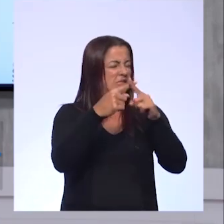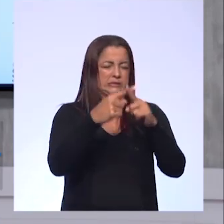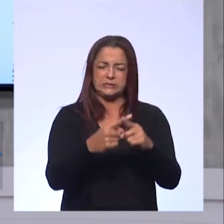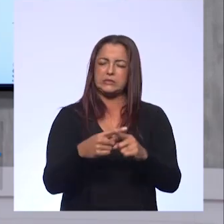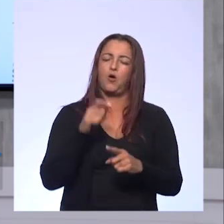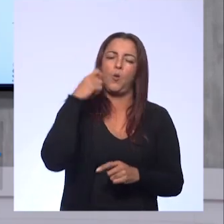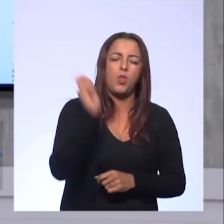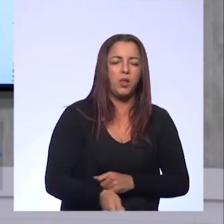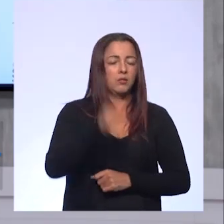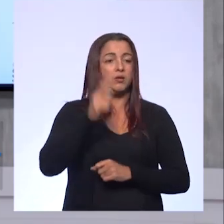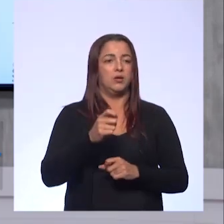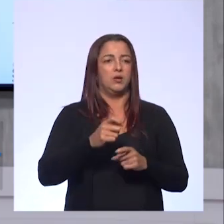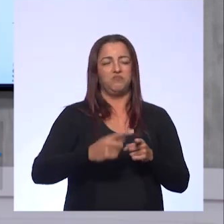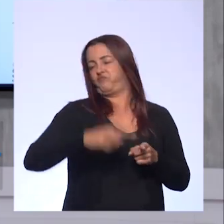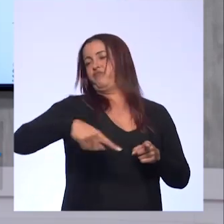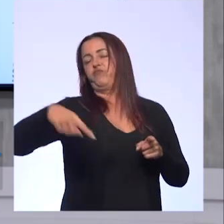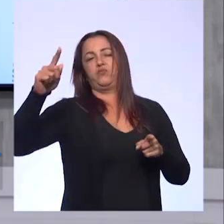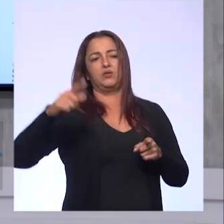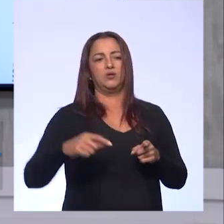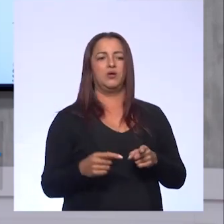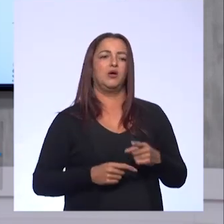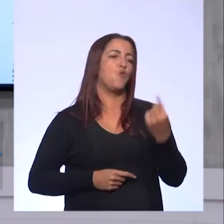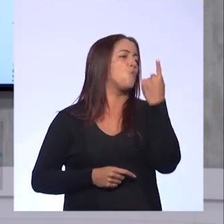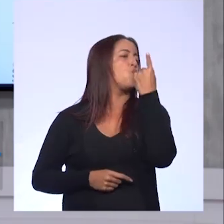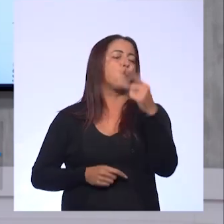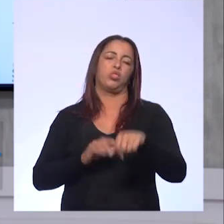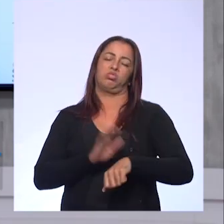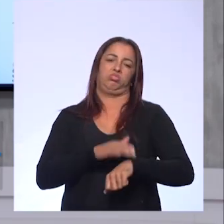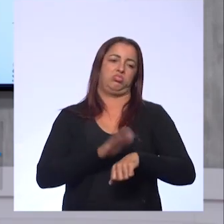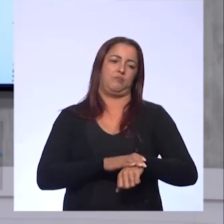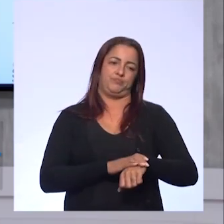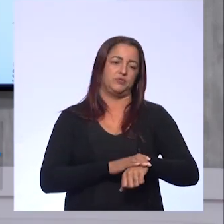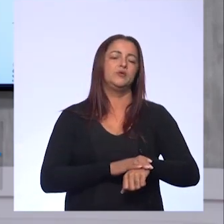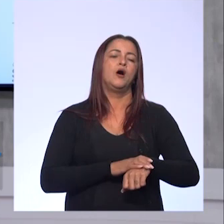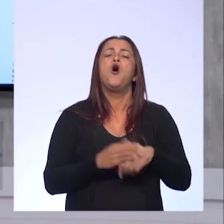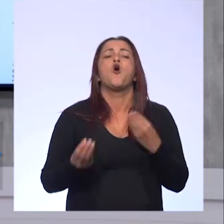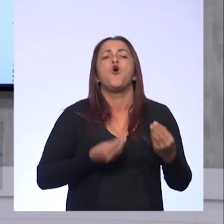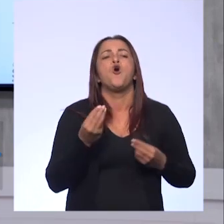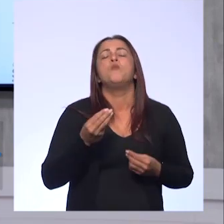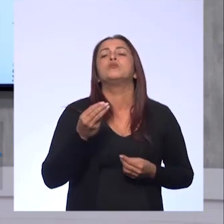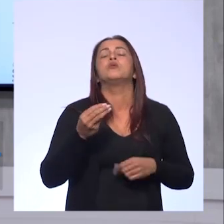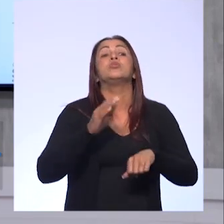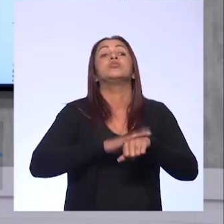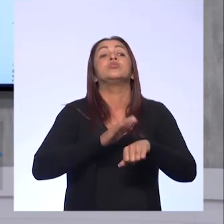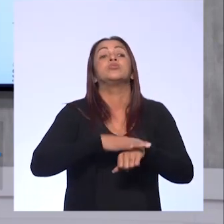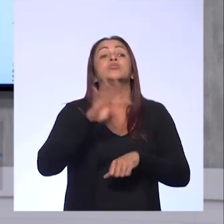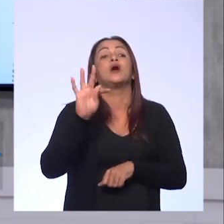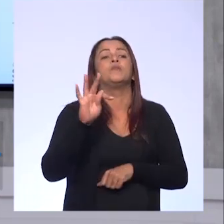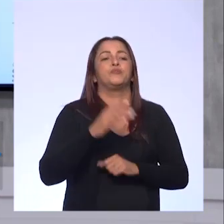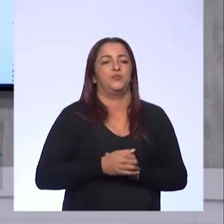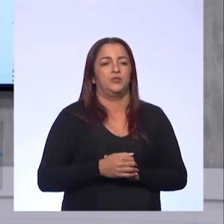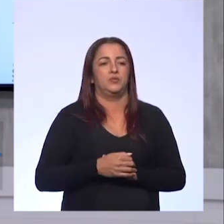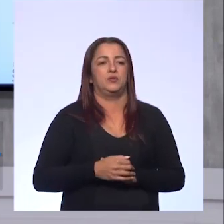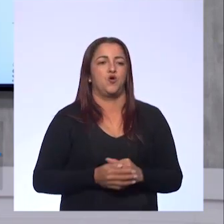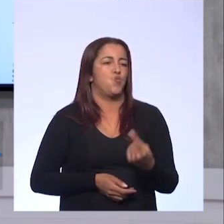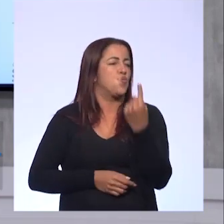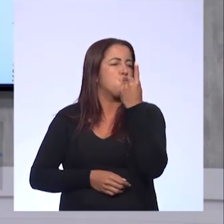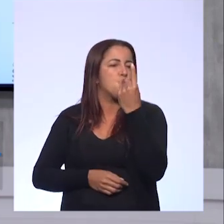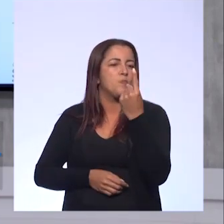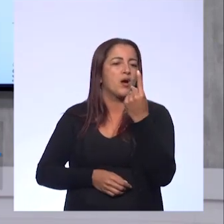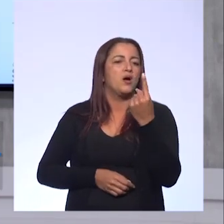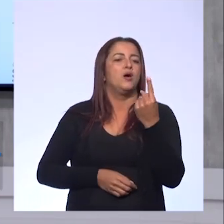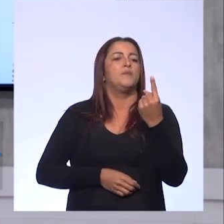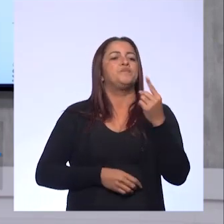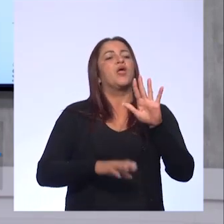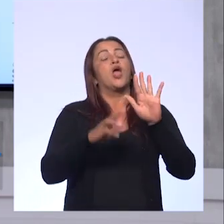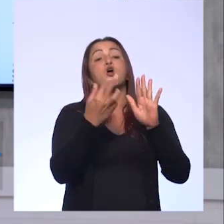vez Eu causo uma vibração eu gasto um tempo como é que nós vamos chamar esse tempo e apenas uma vibração